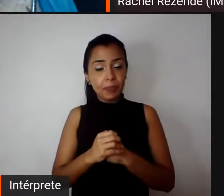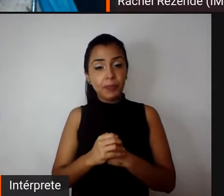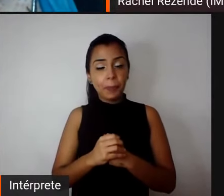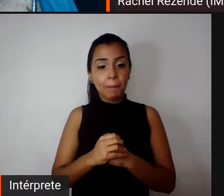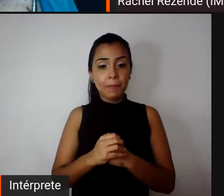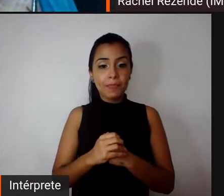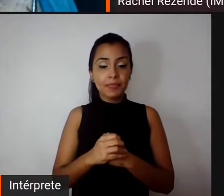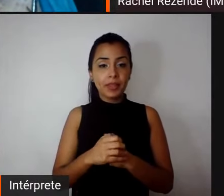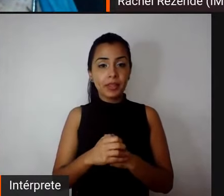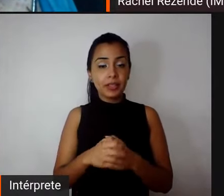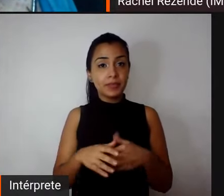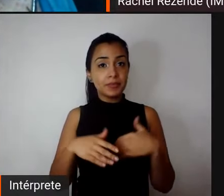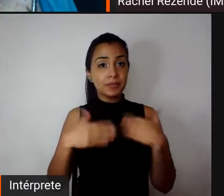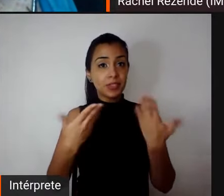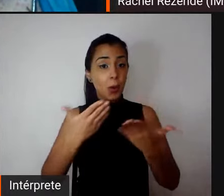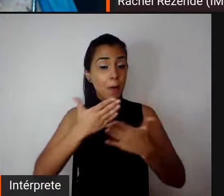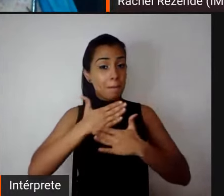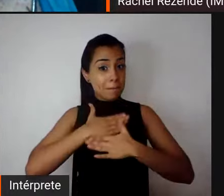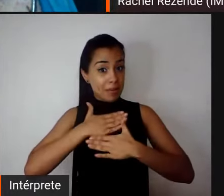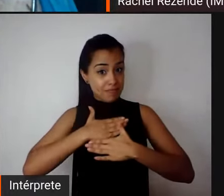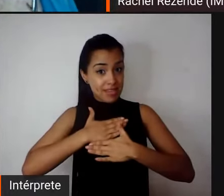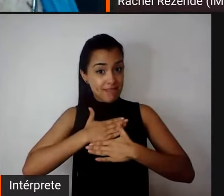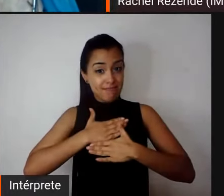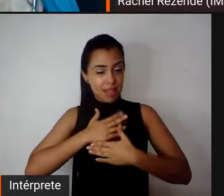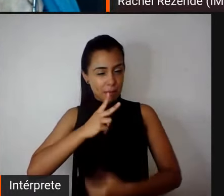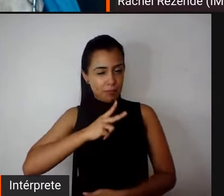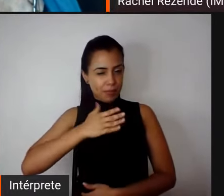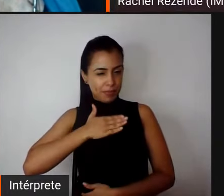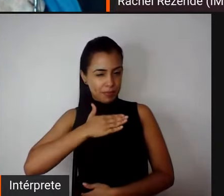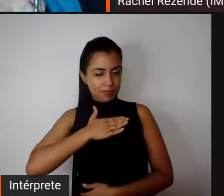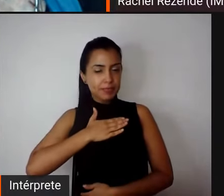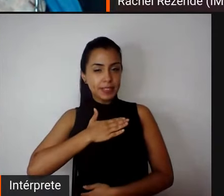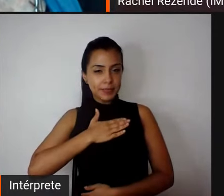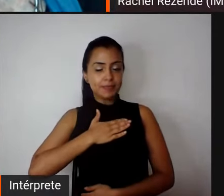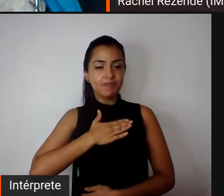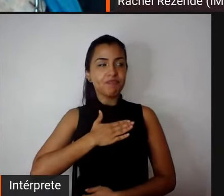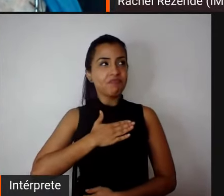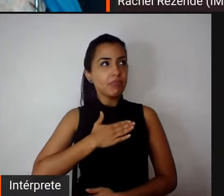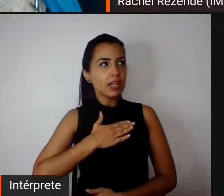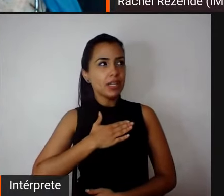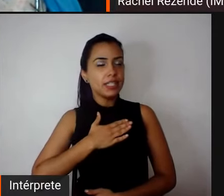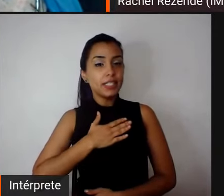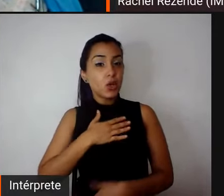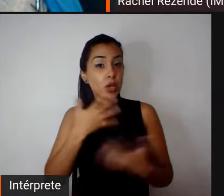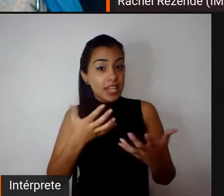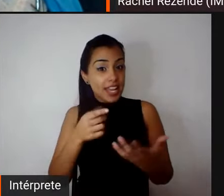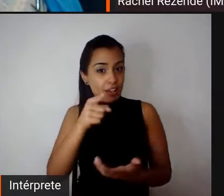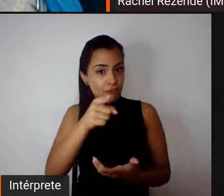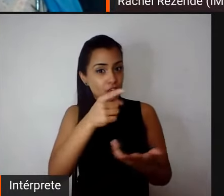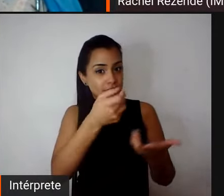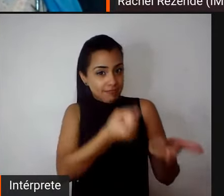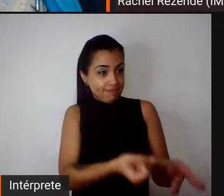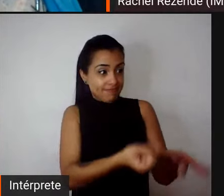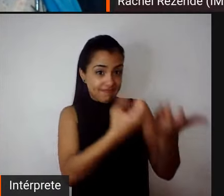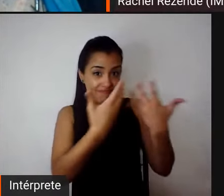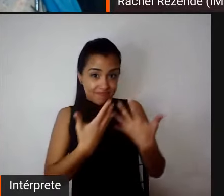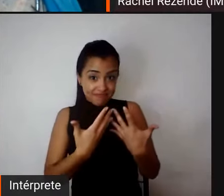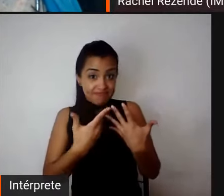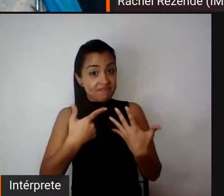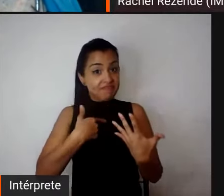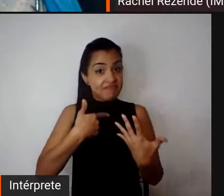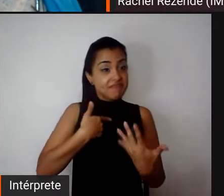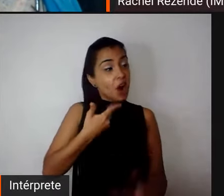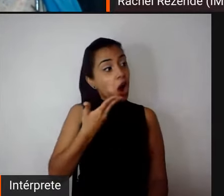para mim, particularmente, uma questão que eu gostaria muito... Né, de te ouvir, né? É